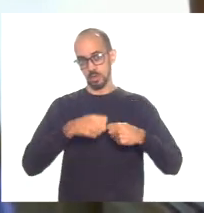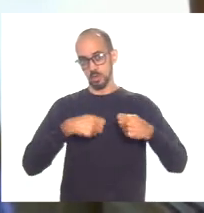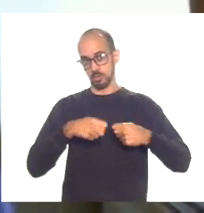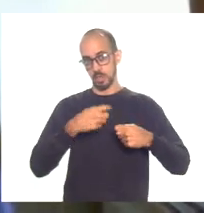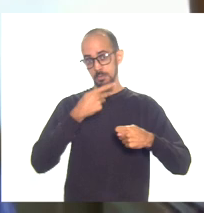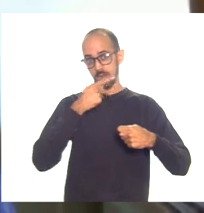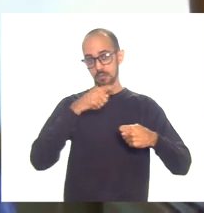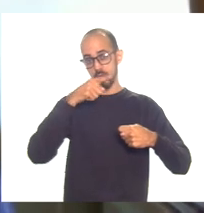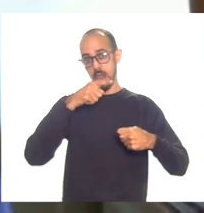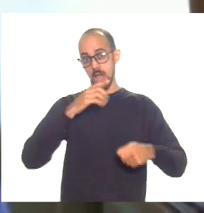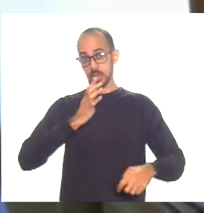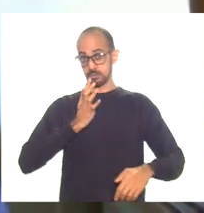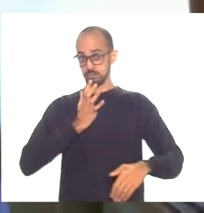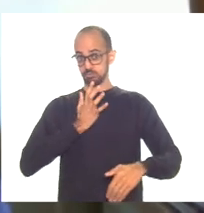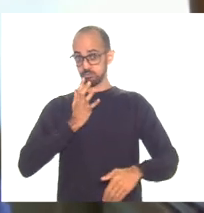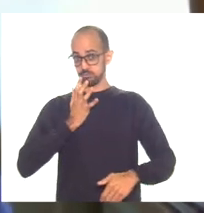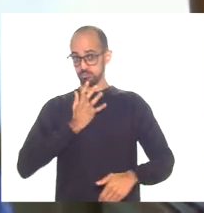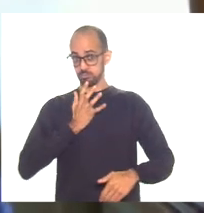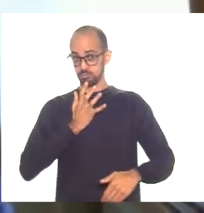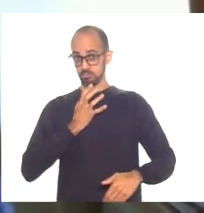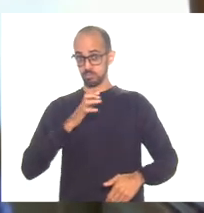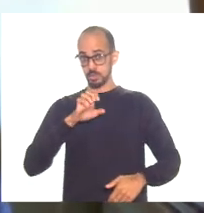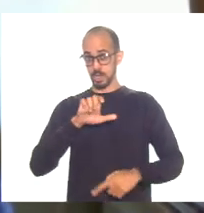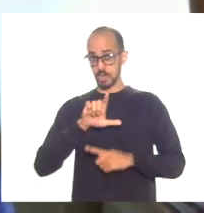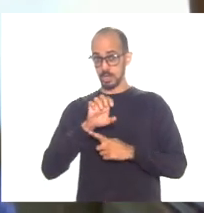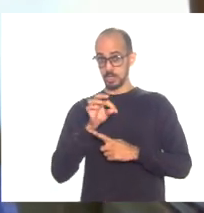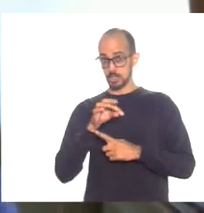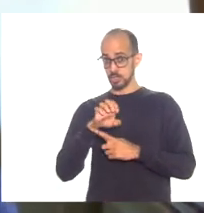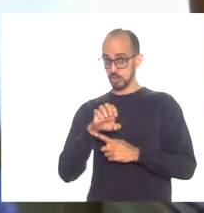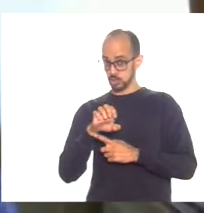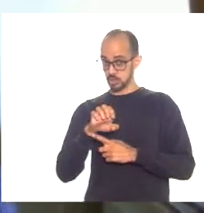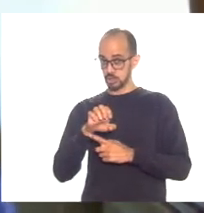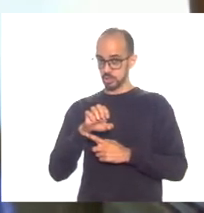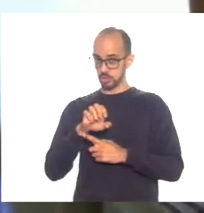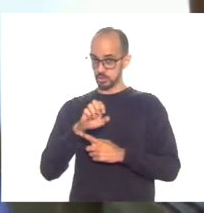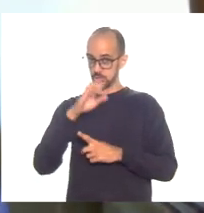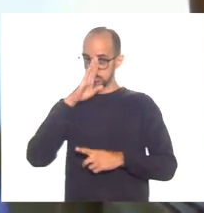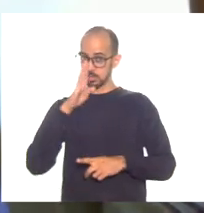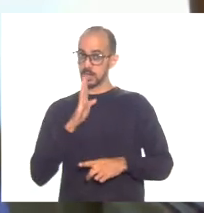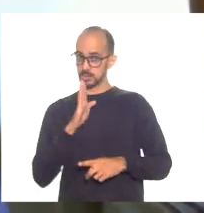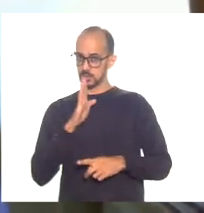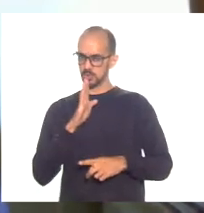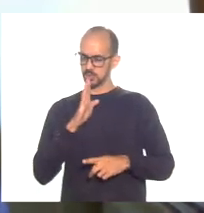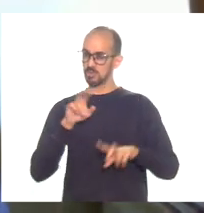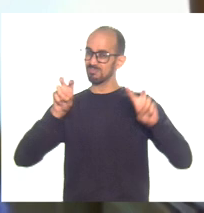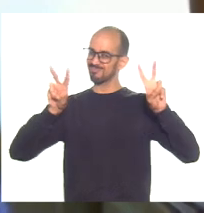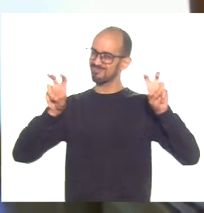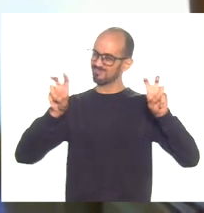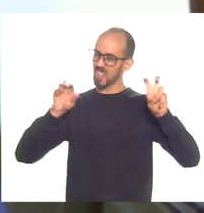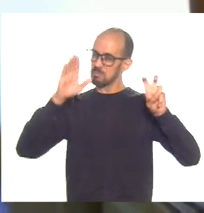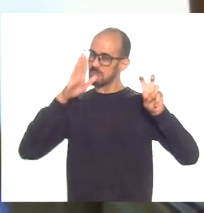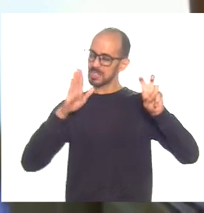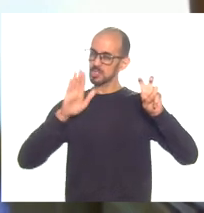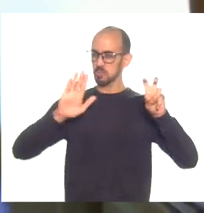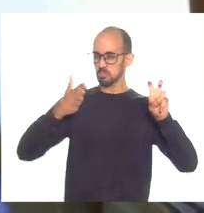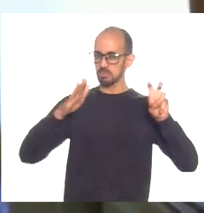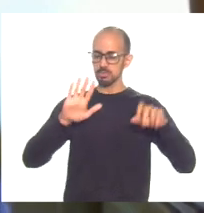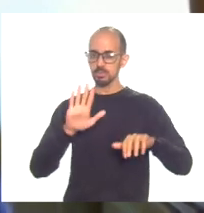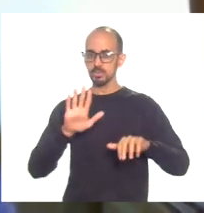elites, no sentido, entre aspas, brasileiras, de que ele continua